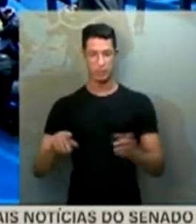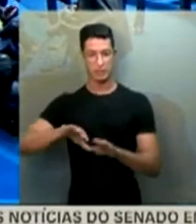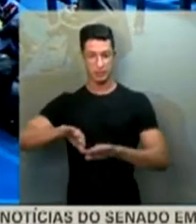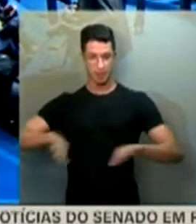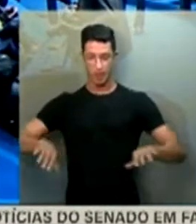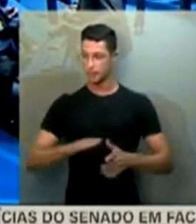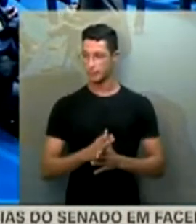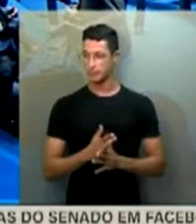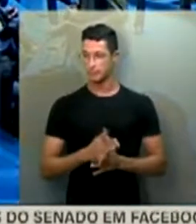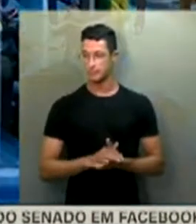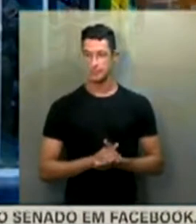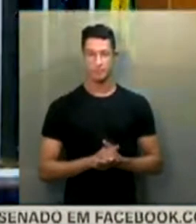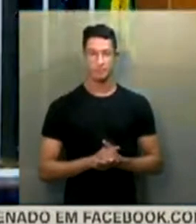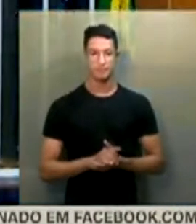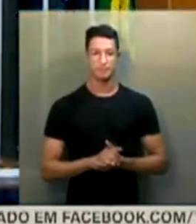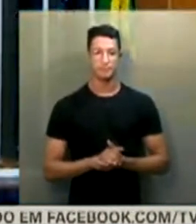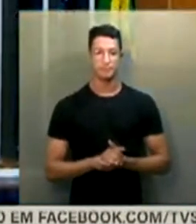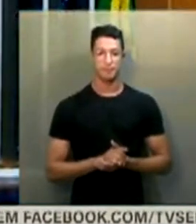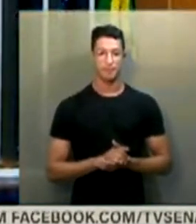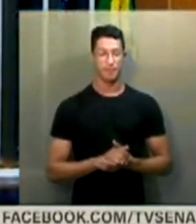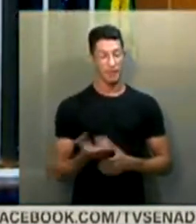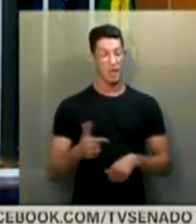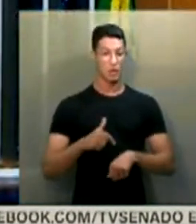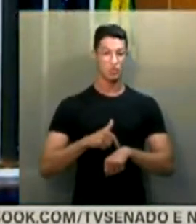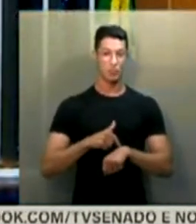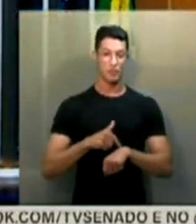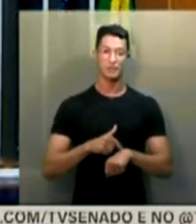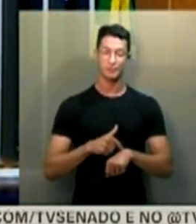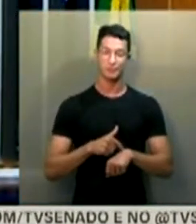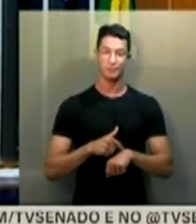Rodrigo Pacheco. É o momento aí